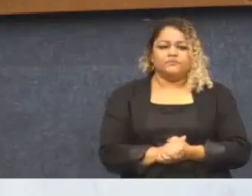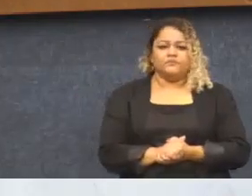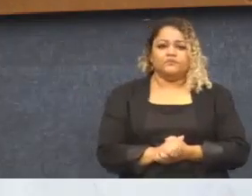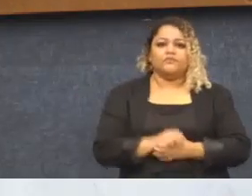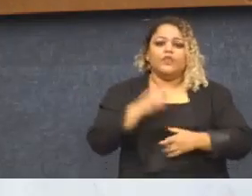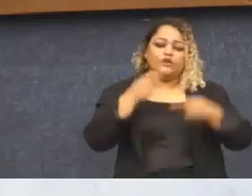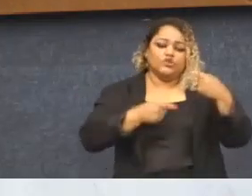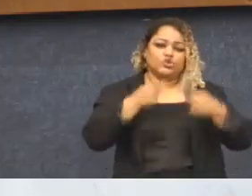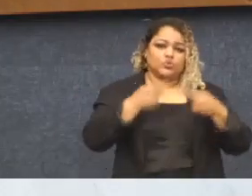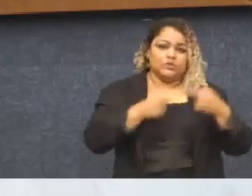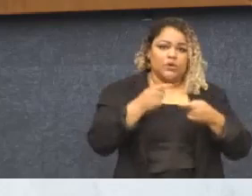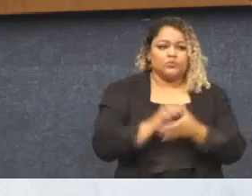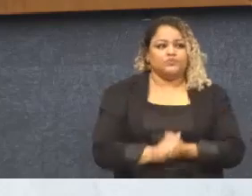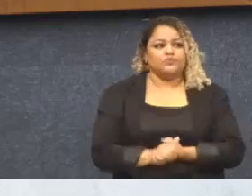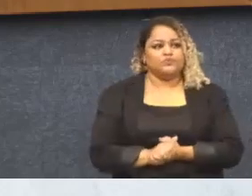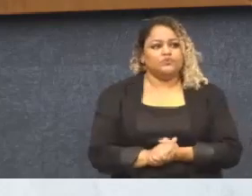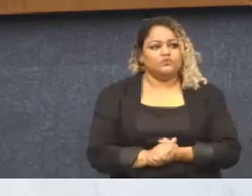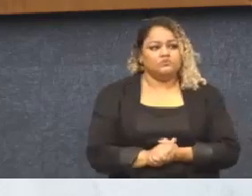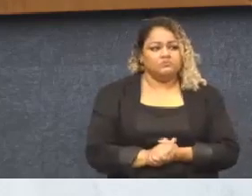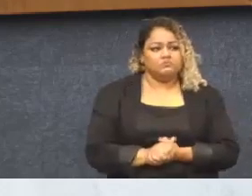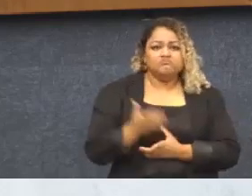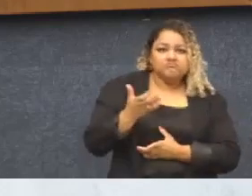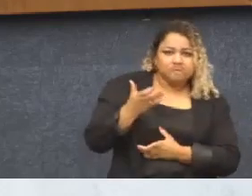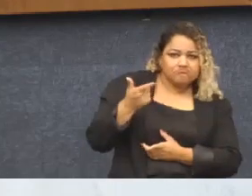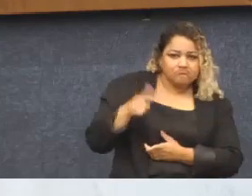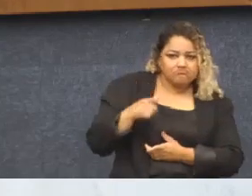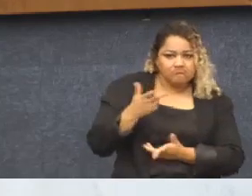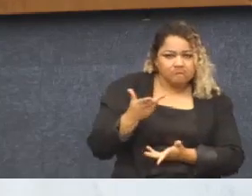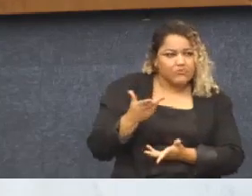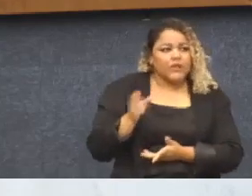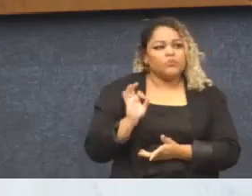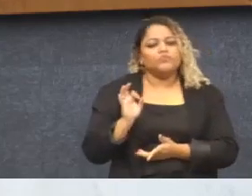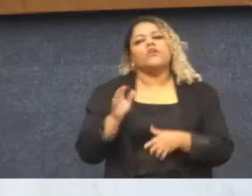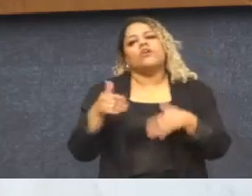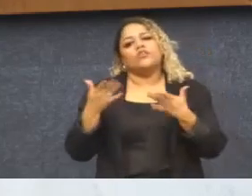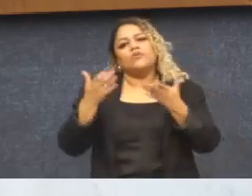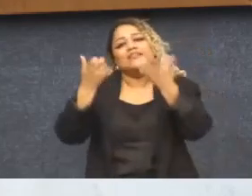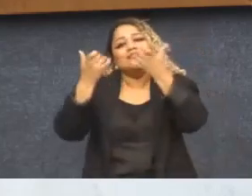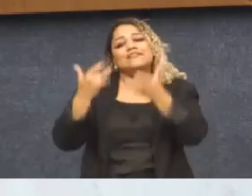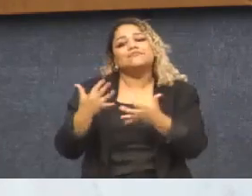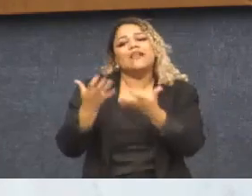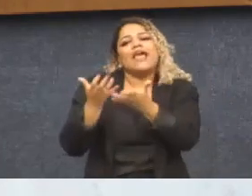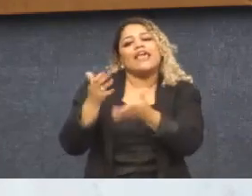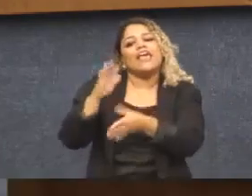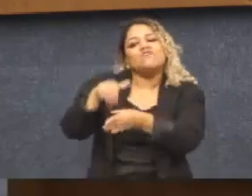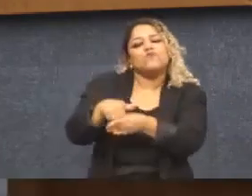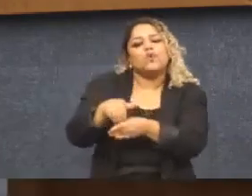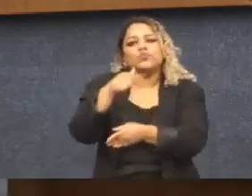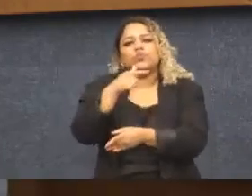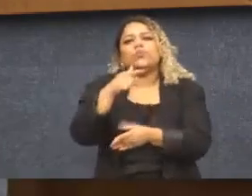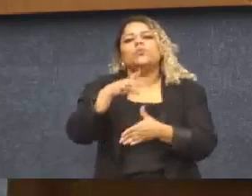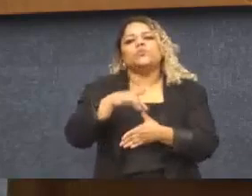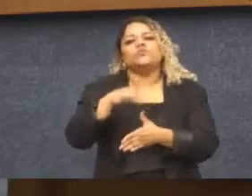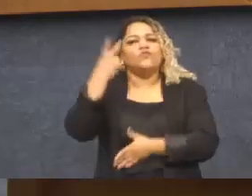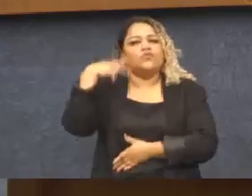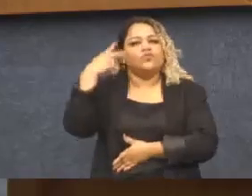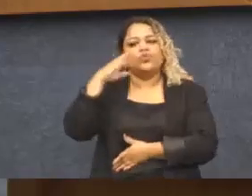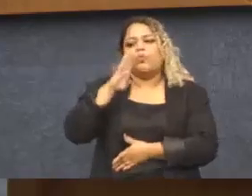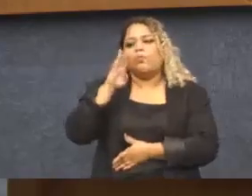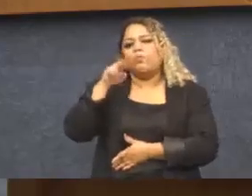Em discussão? Ninguém? Em votação? Para encaminhar a votação, vereador Bruno Miranda, líder do governo.